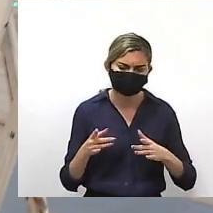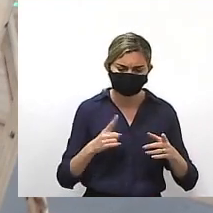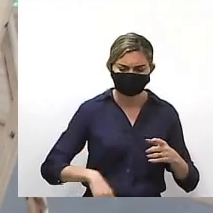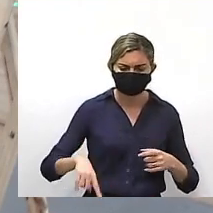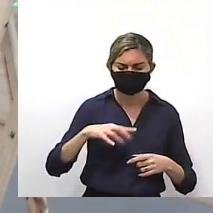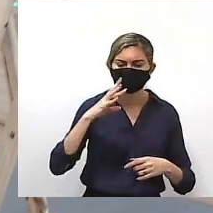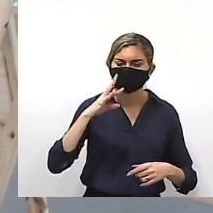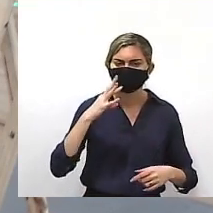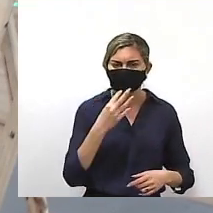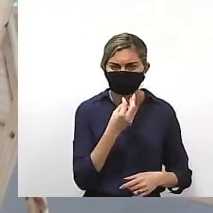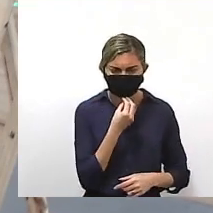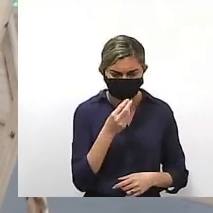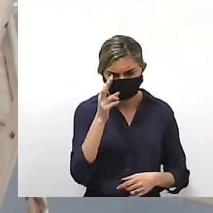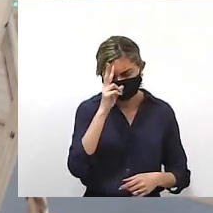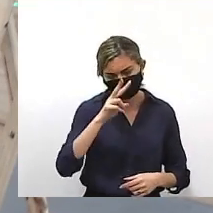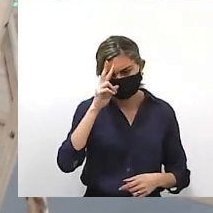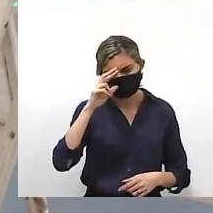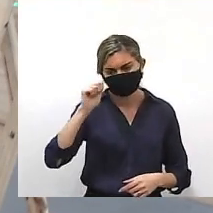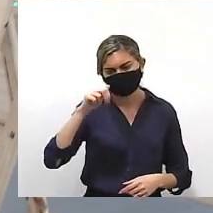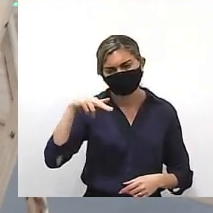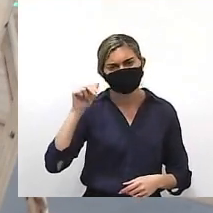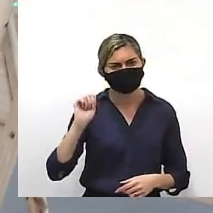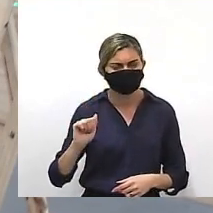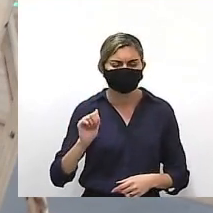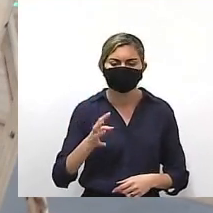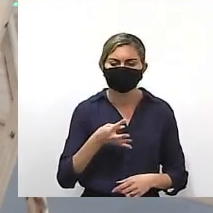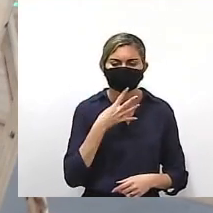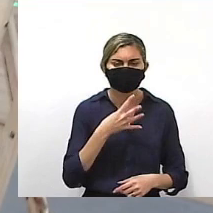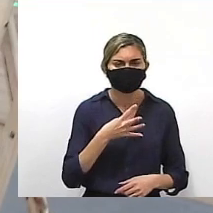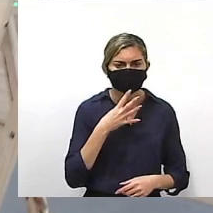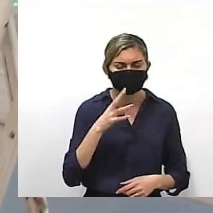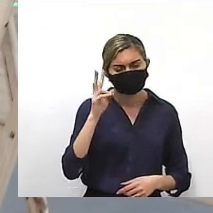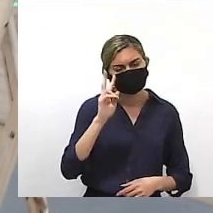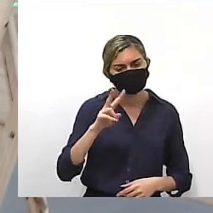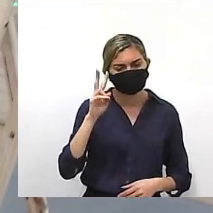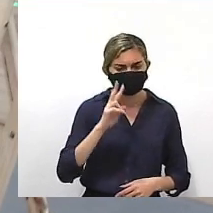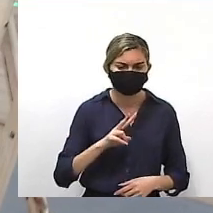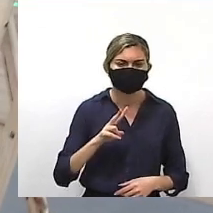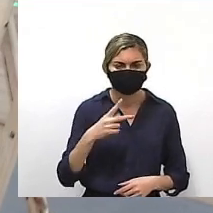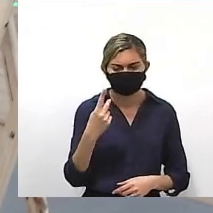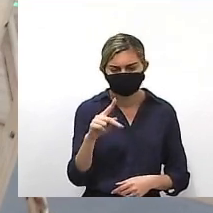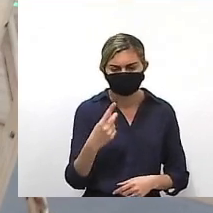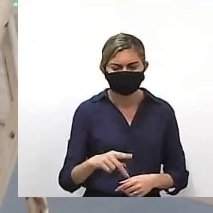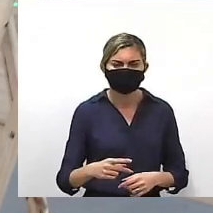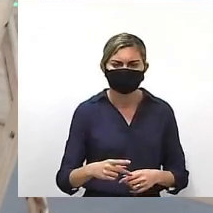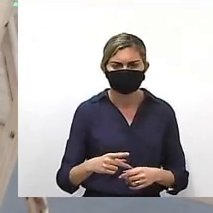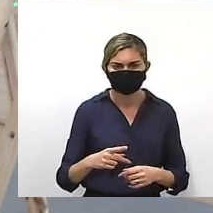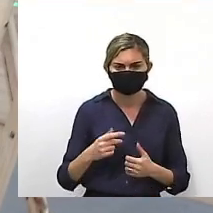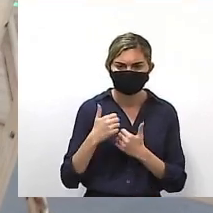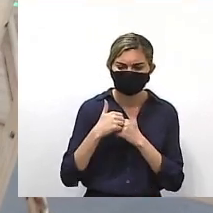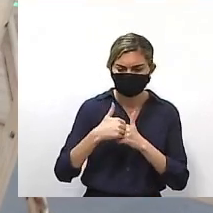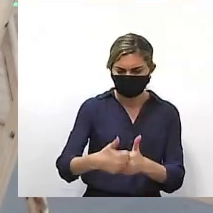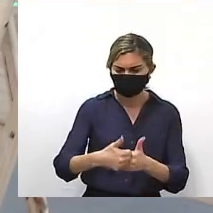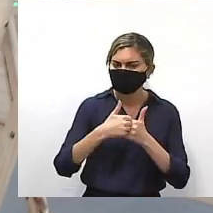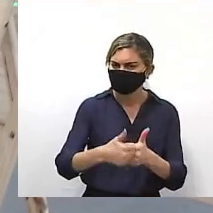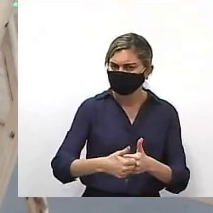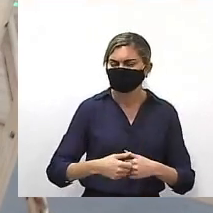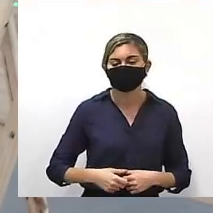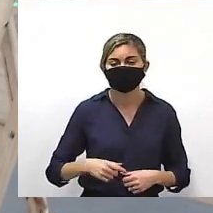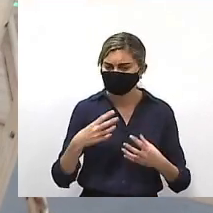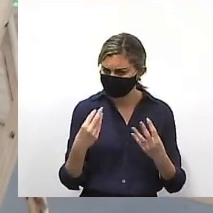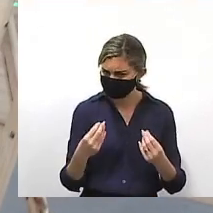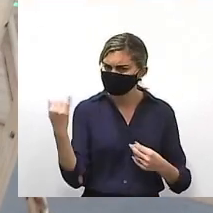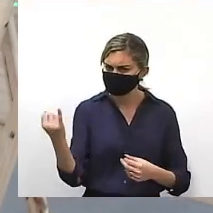vamos conhecer a história de Ana e conhecer a história de suas protagonistas. Então é